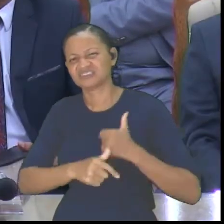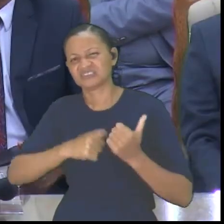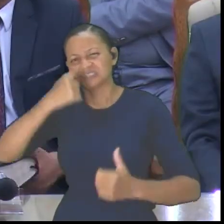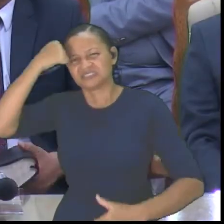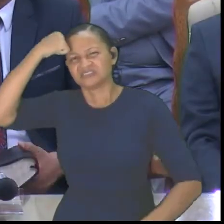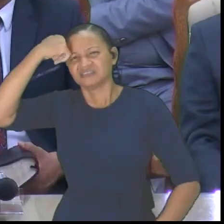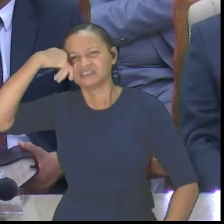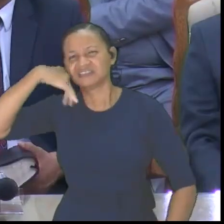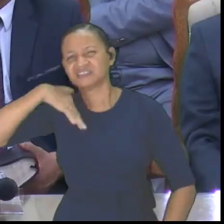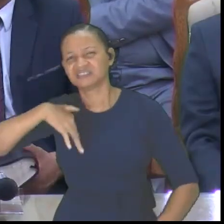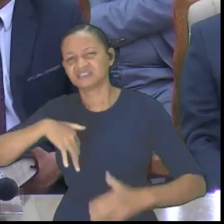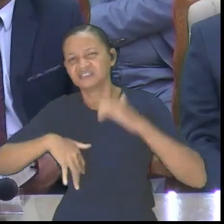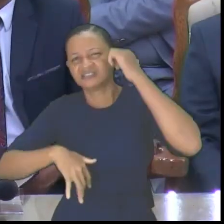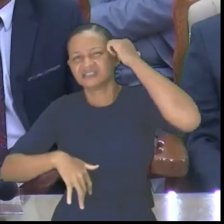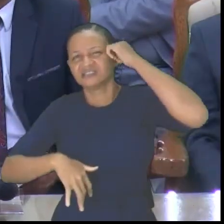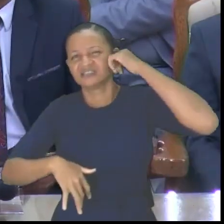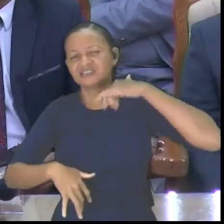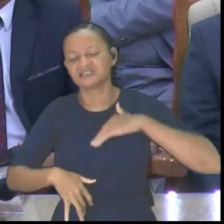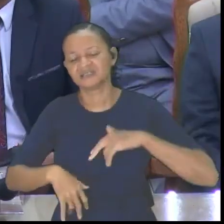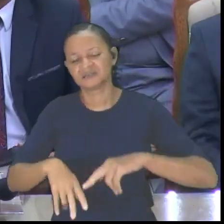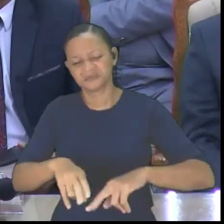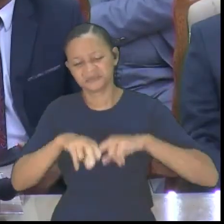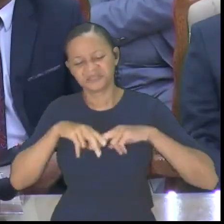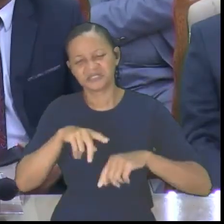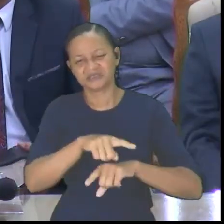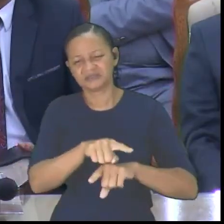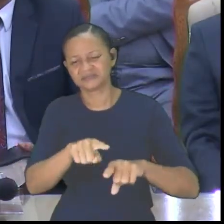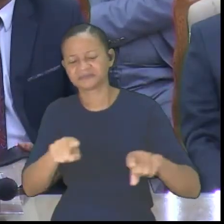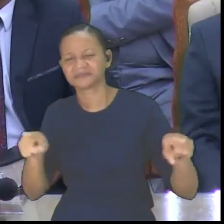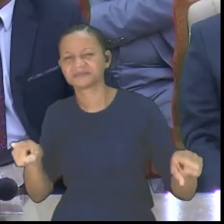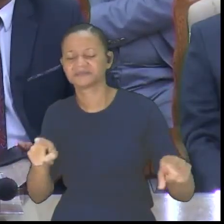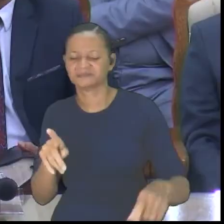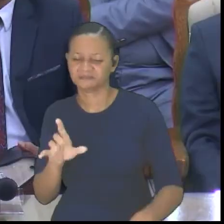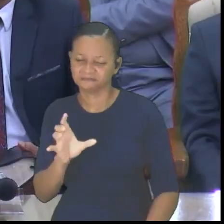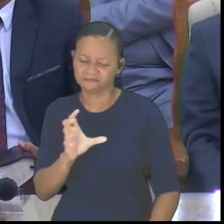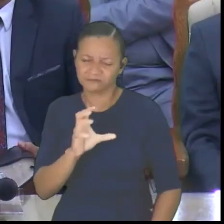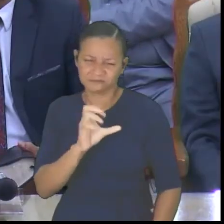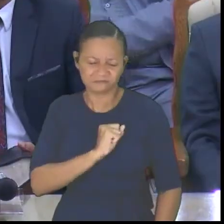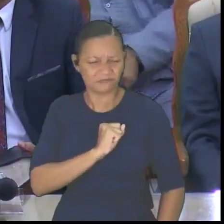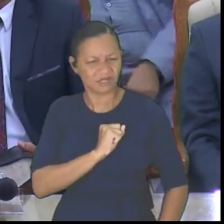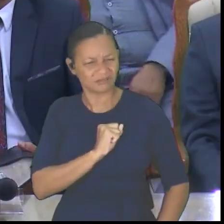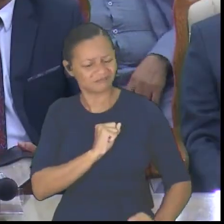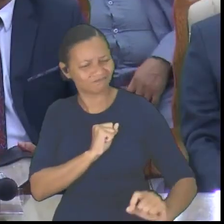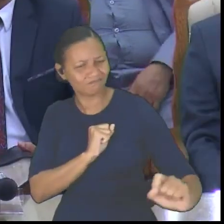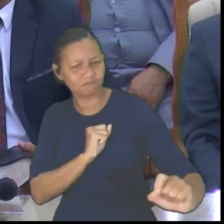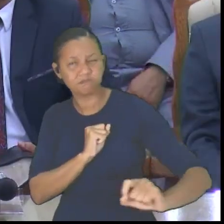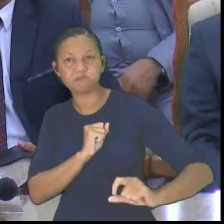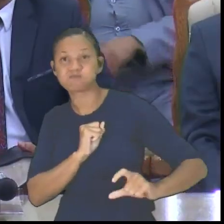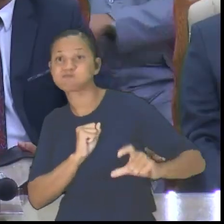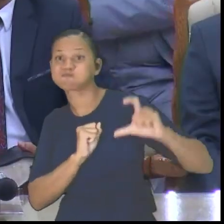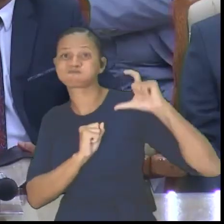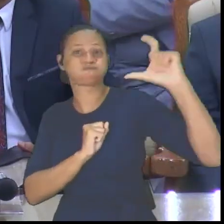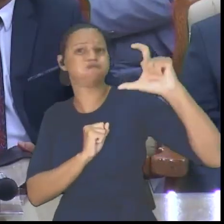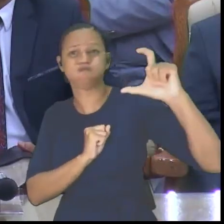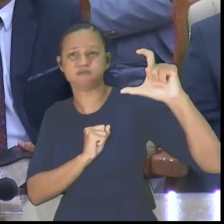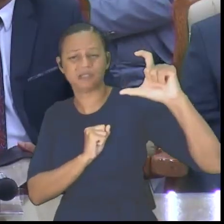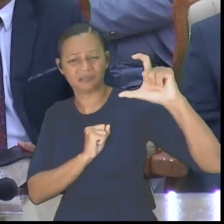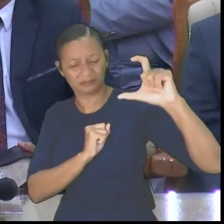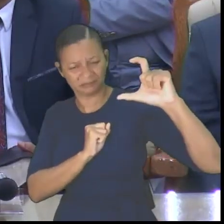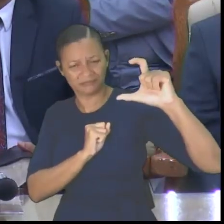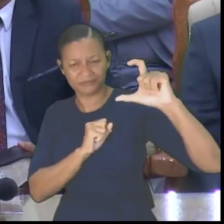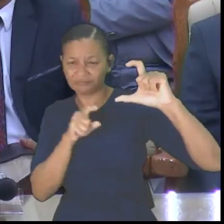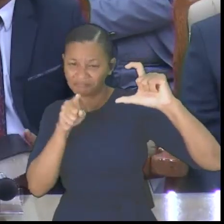vírgula, ainda que, vírgula, amando-vos cada vez mais, vírgula,